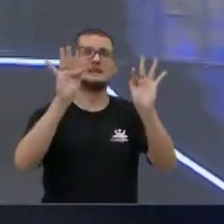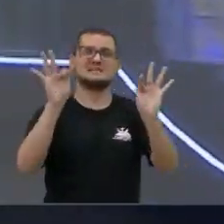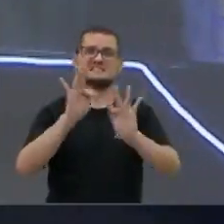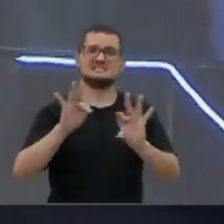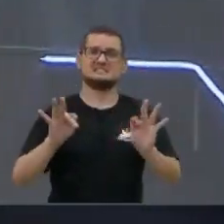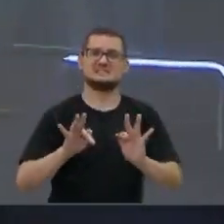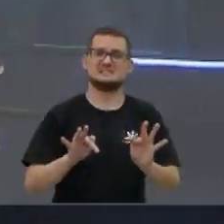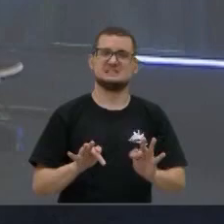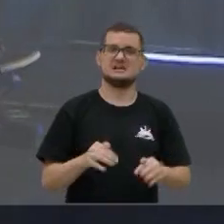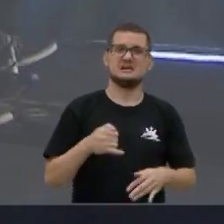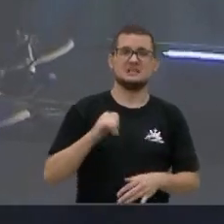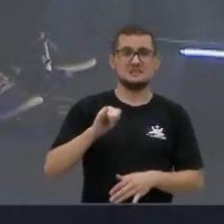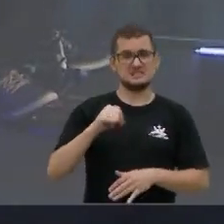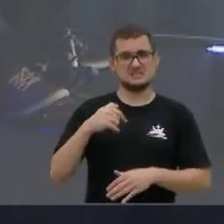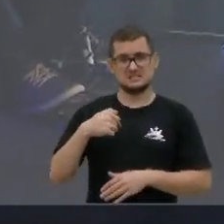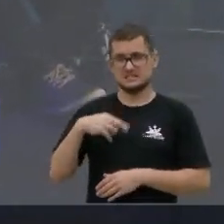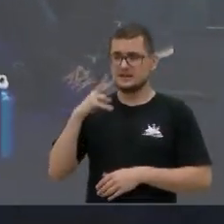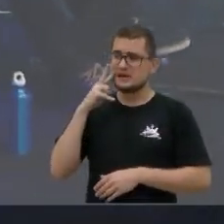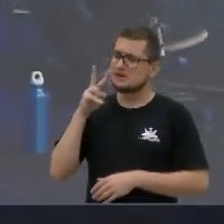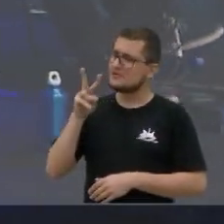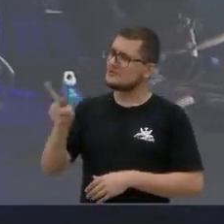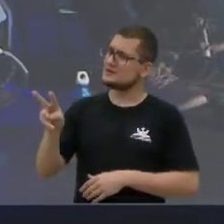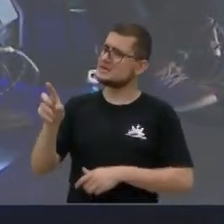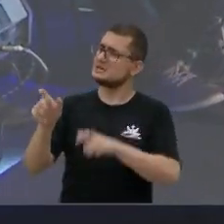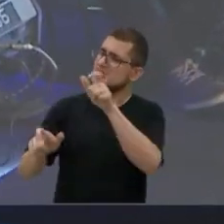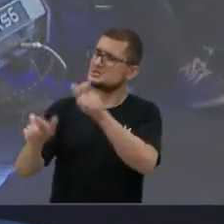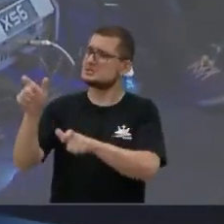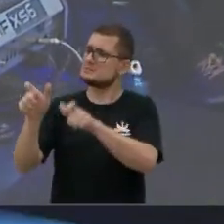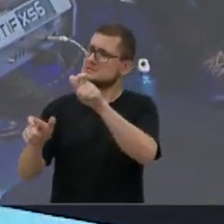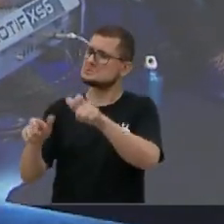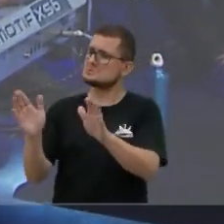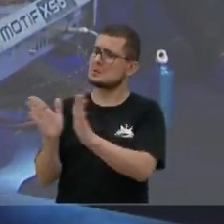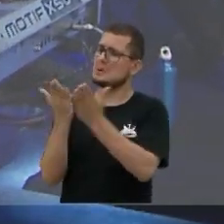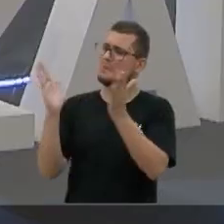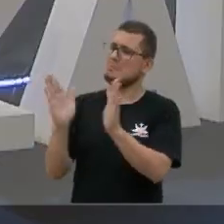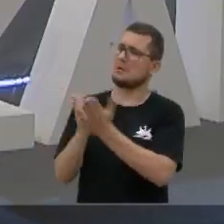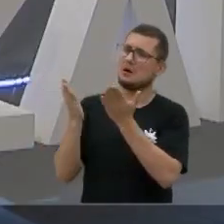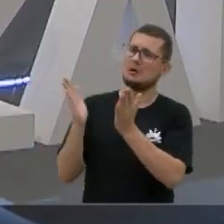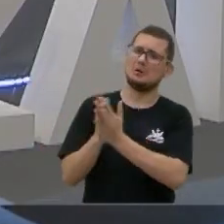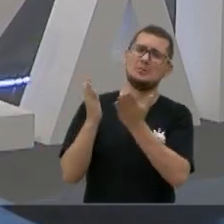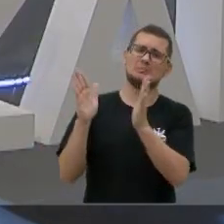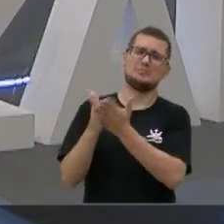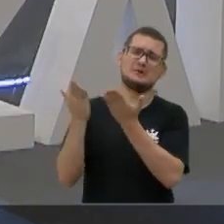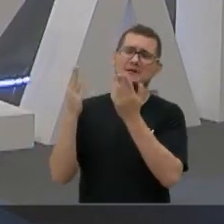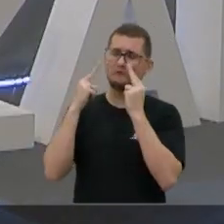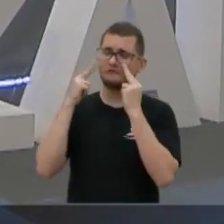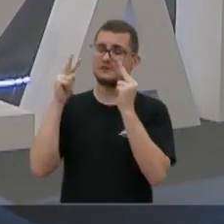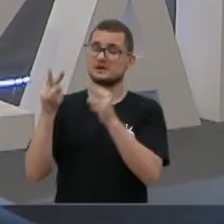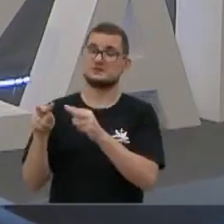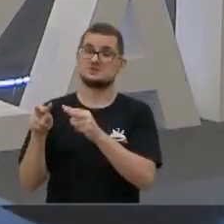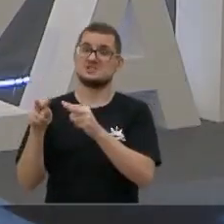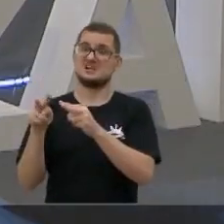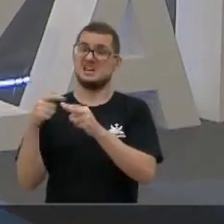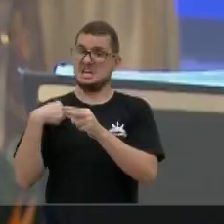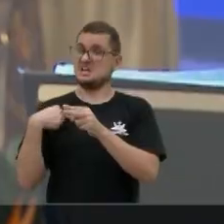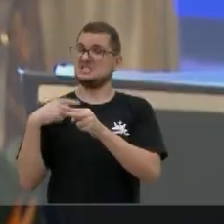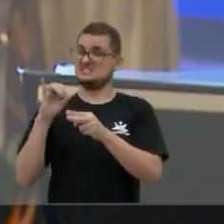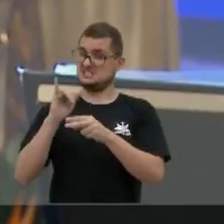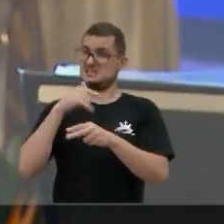ao pobre meu irmão, se ao pobre meu irmão, eu fechei meu